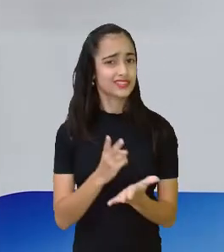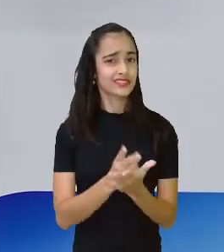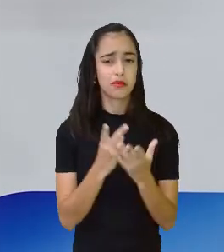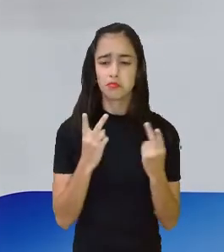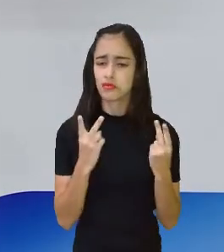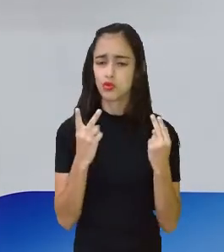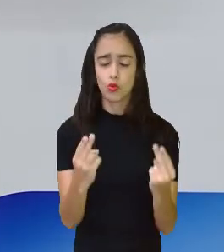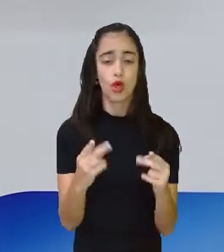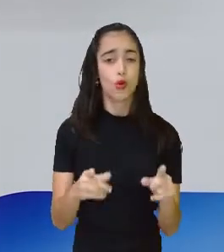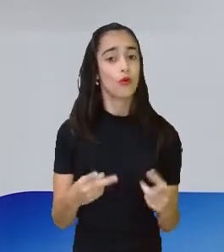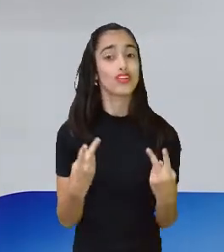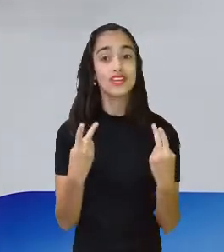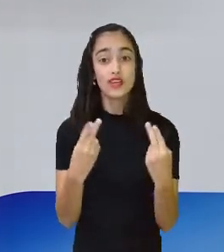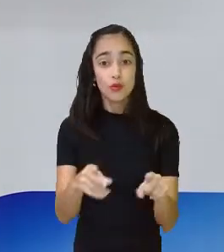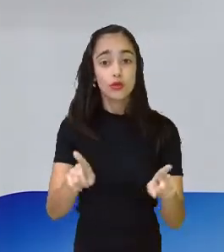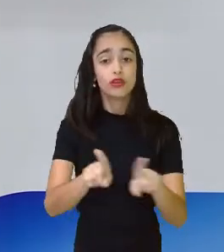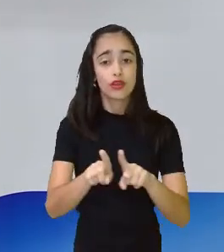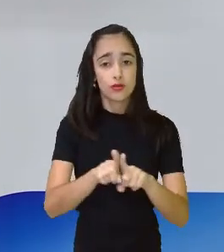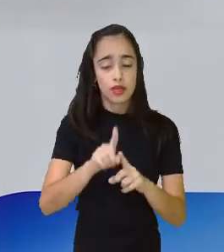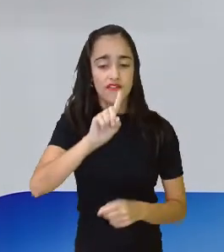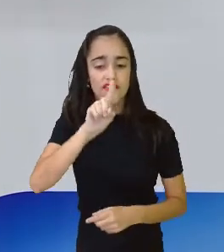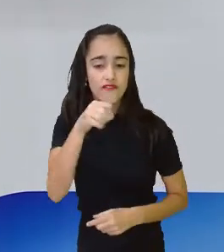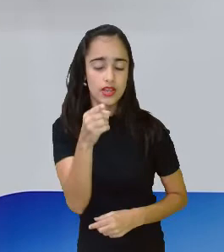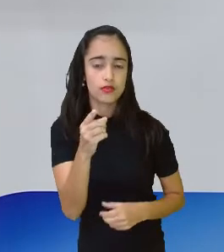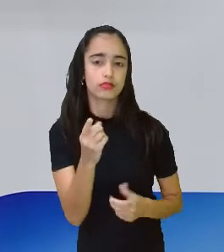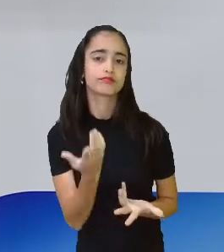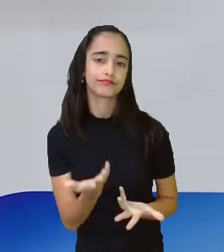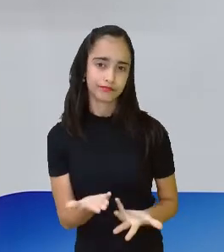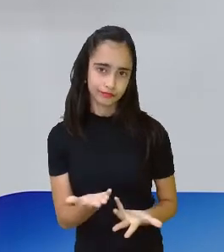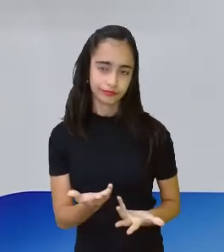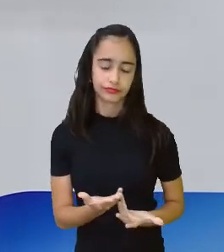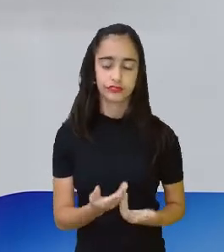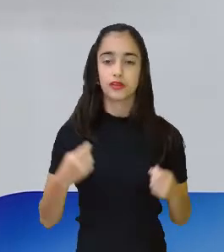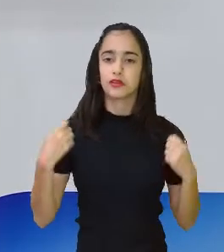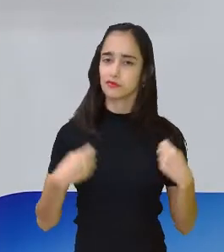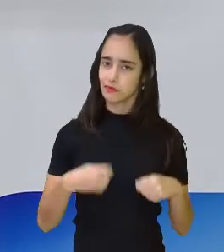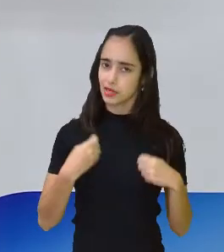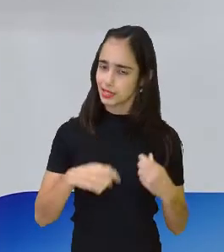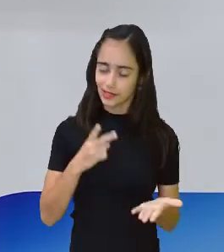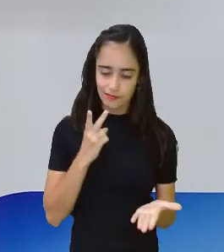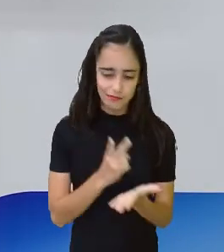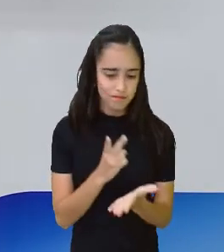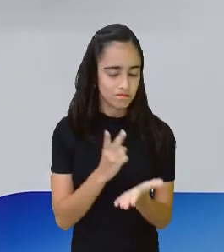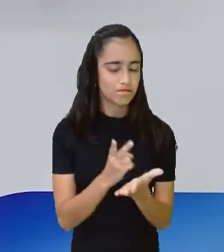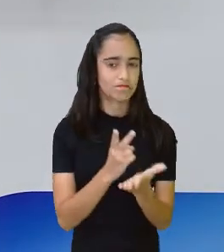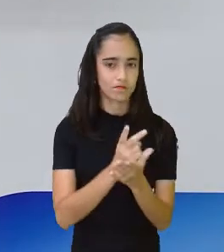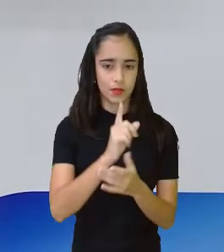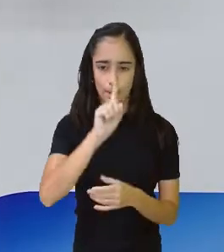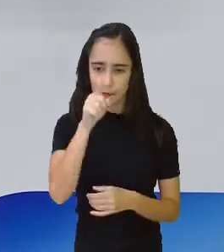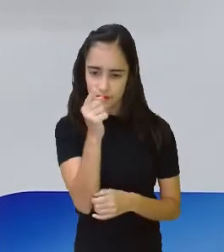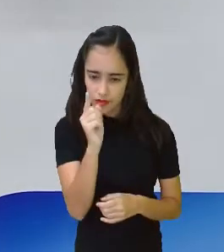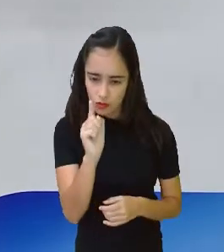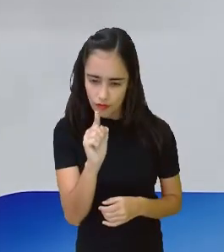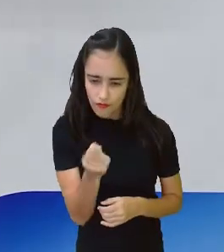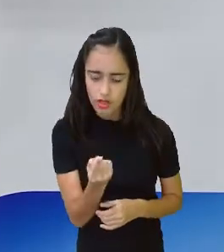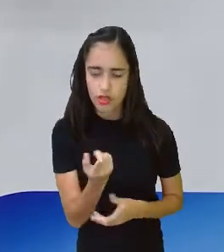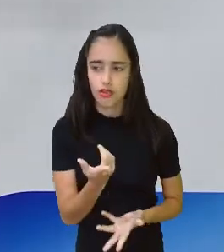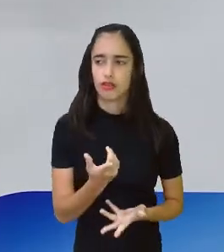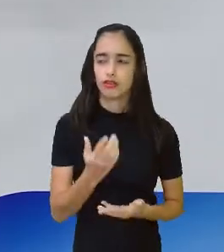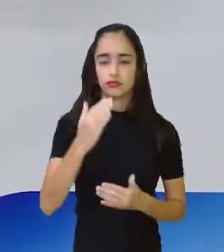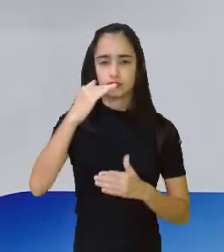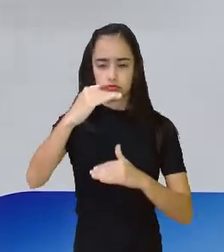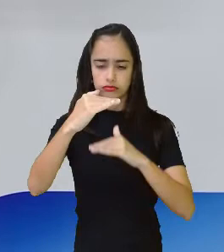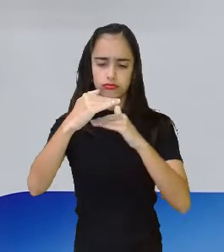isso também acontece. Os meus décimos precisam estar abaixo de décimos, centésimos abaixo de centésimos